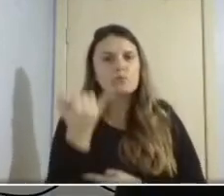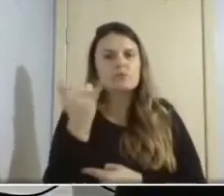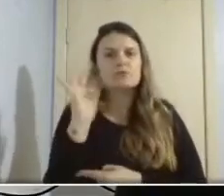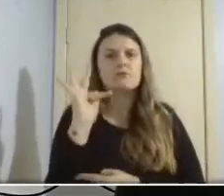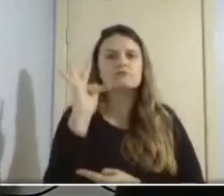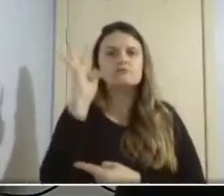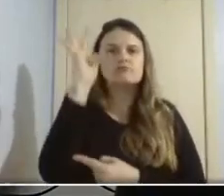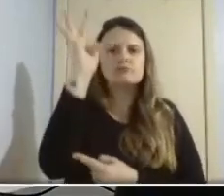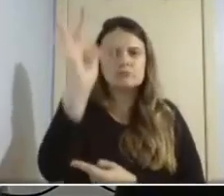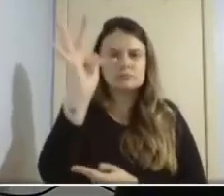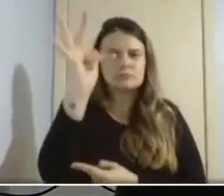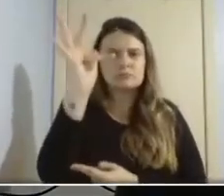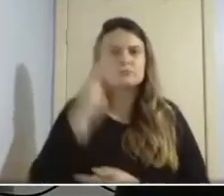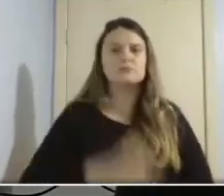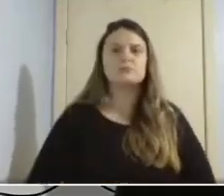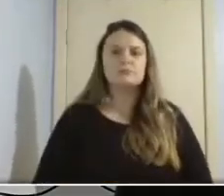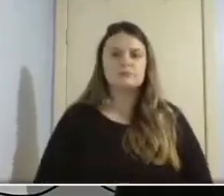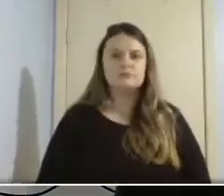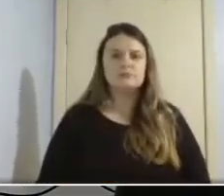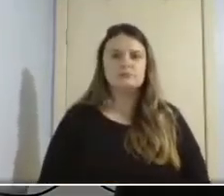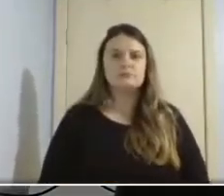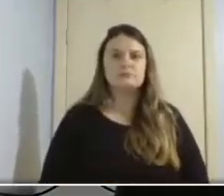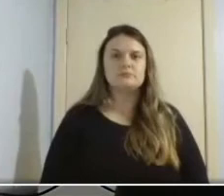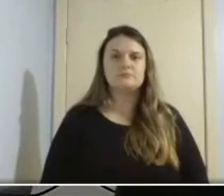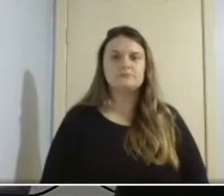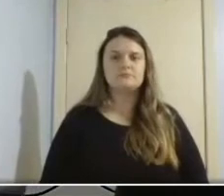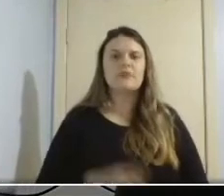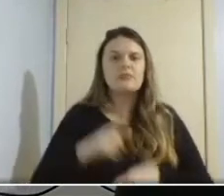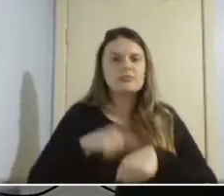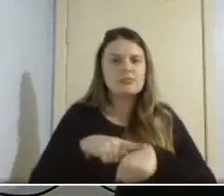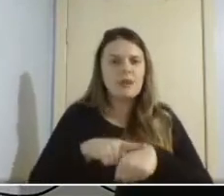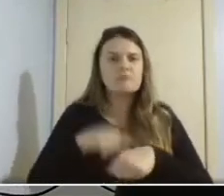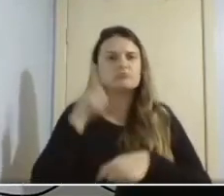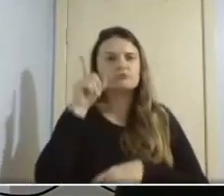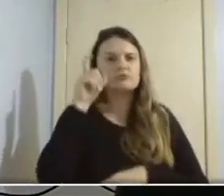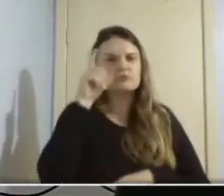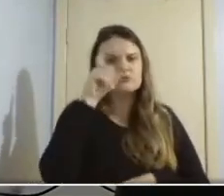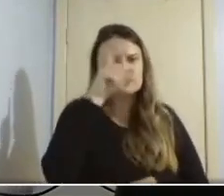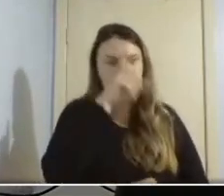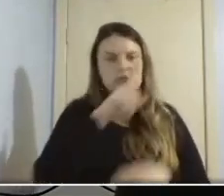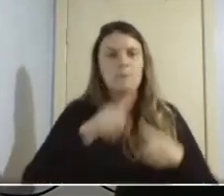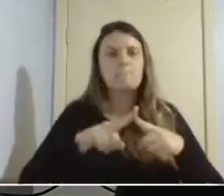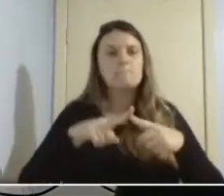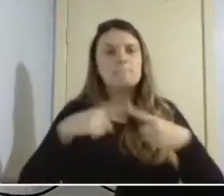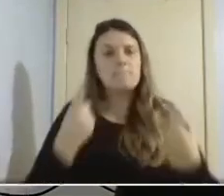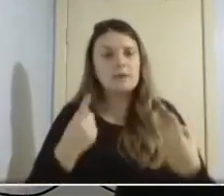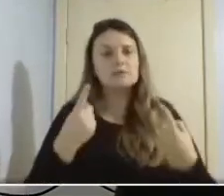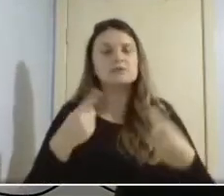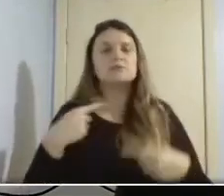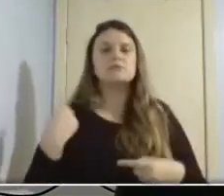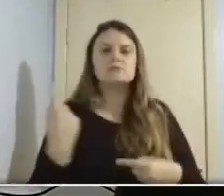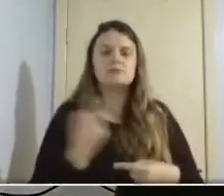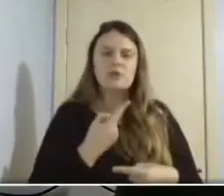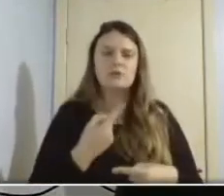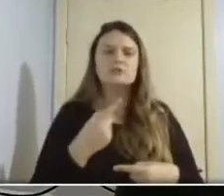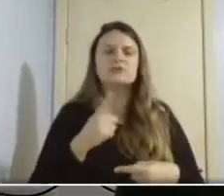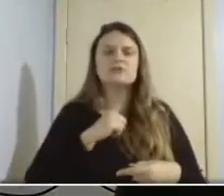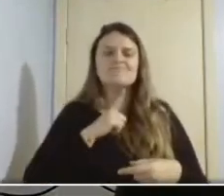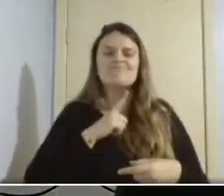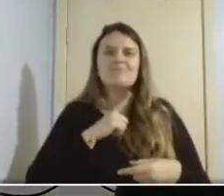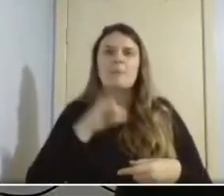breve possível, nesse momento aí difícil, mas justamente é esse momento que